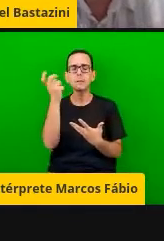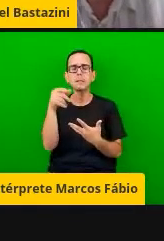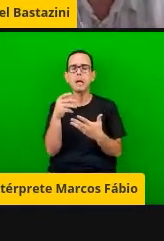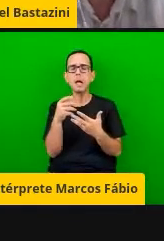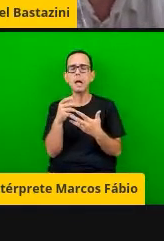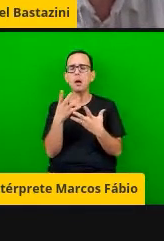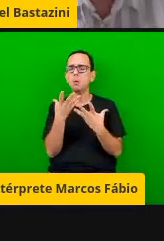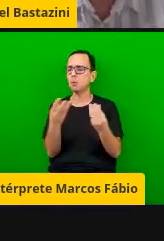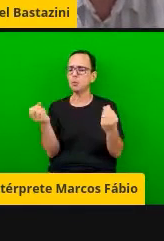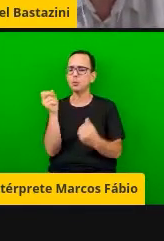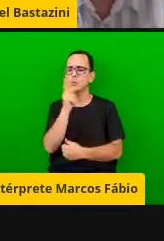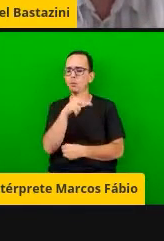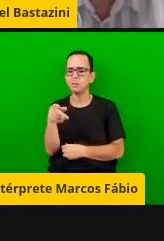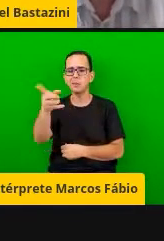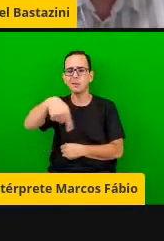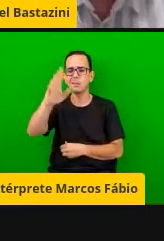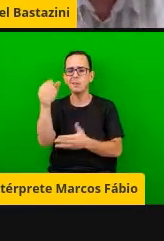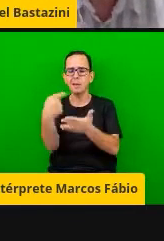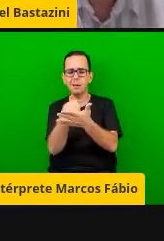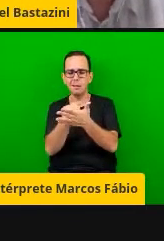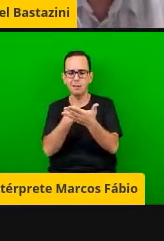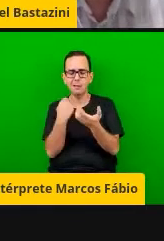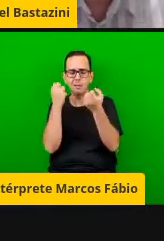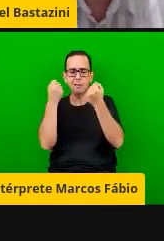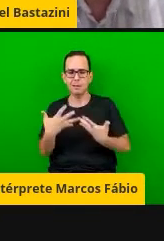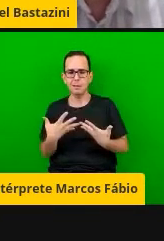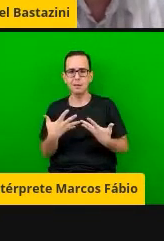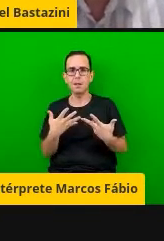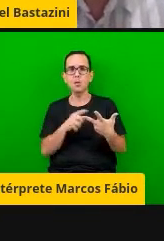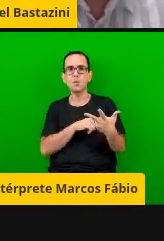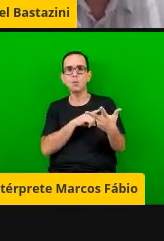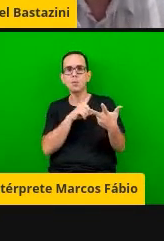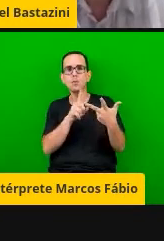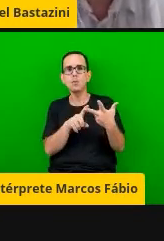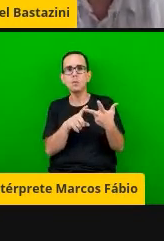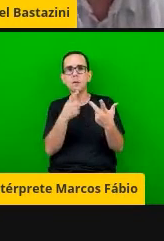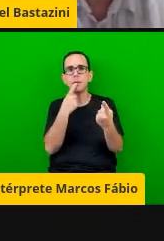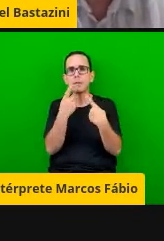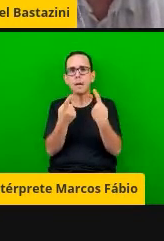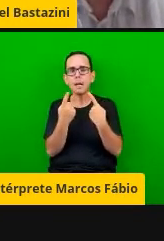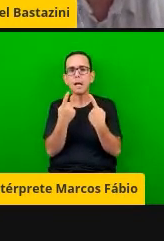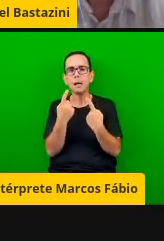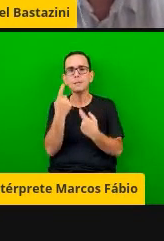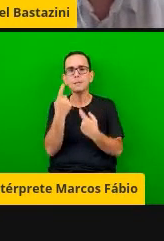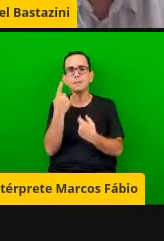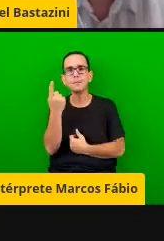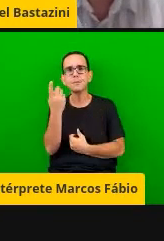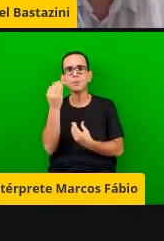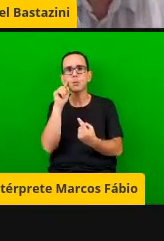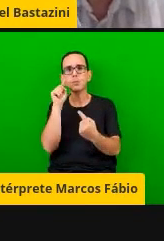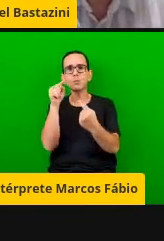a demanda de vocês, e por fim a gente vai tecer alguns comentários do ponto de vista geográfico, obviamente,